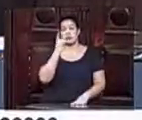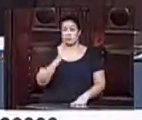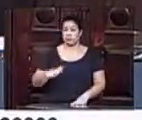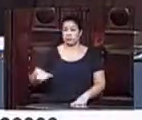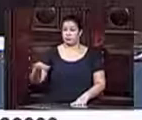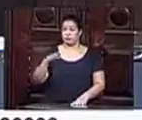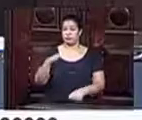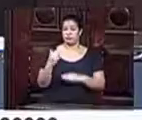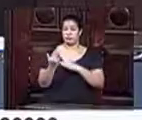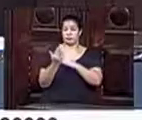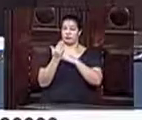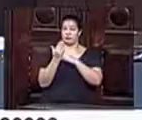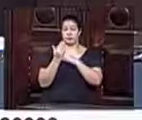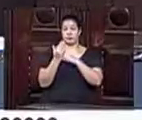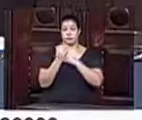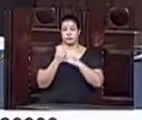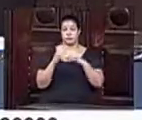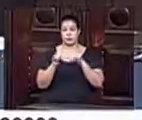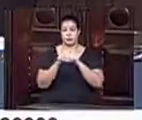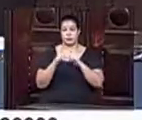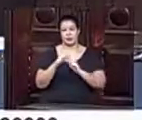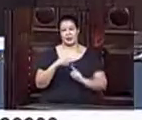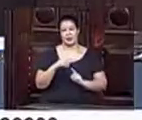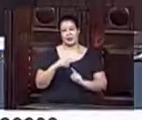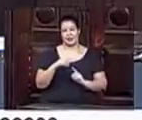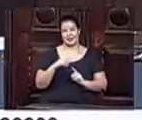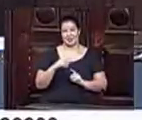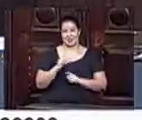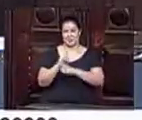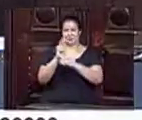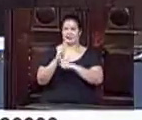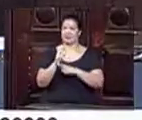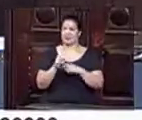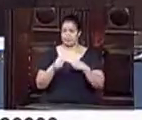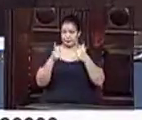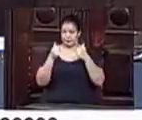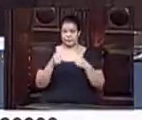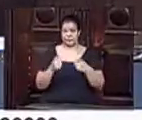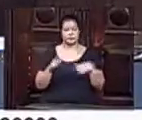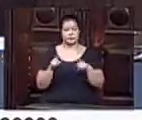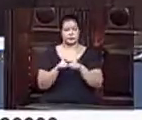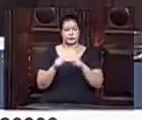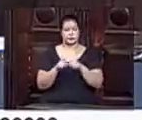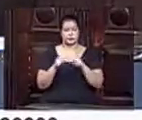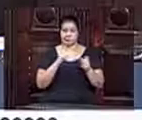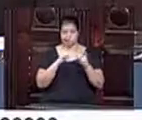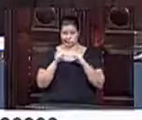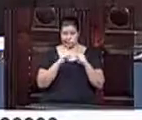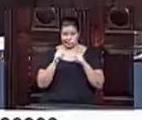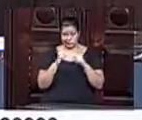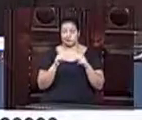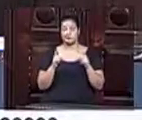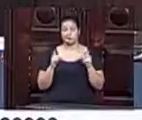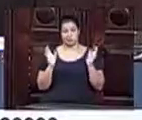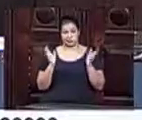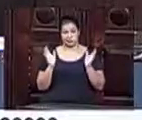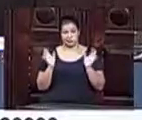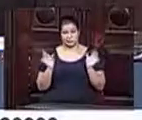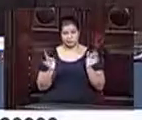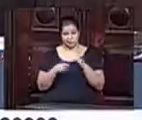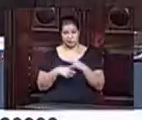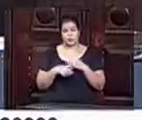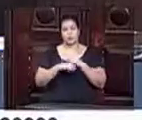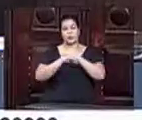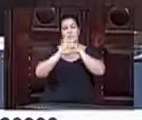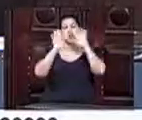não governamentais lá representadas. E na nossa discussão nesse dia, ficou